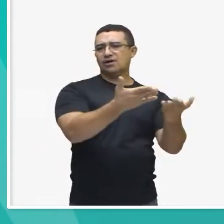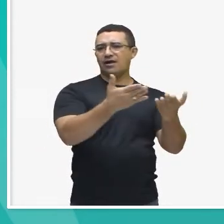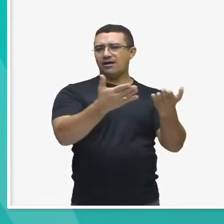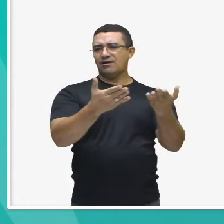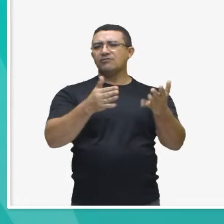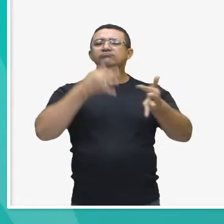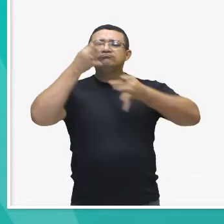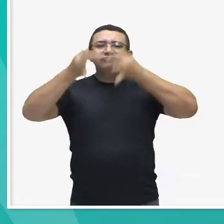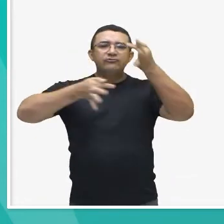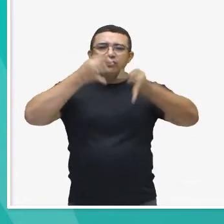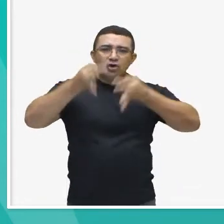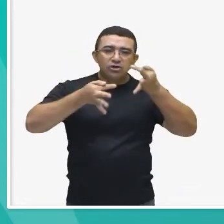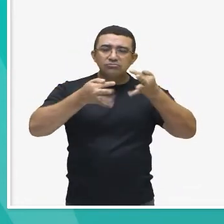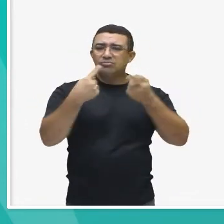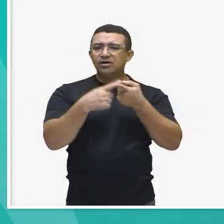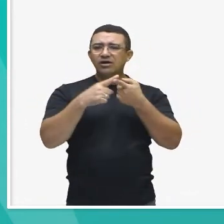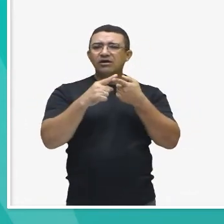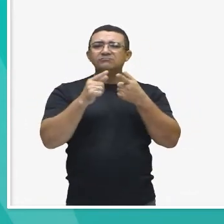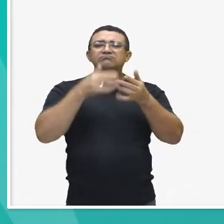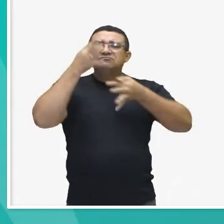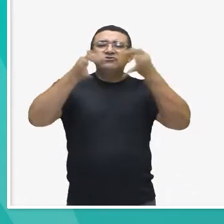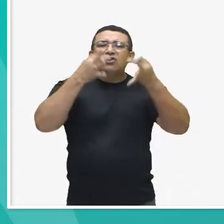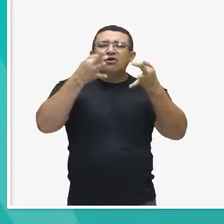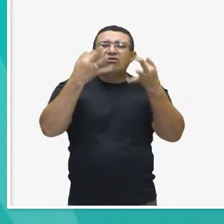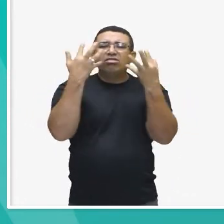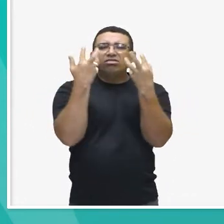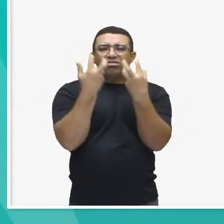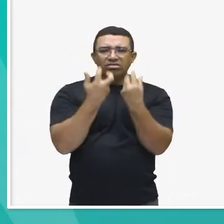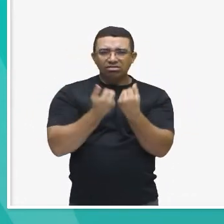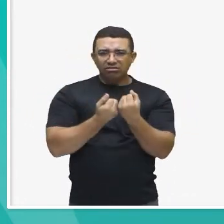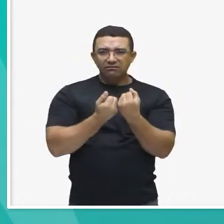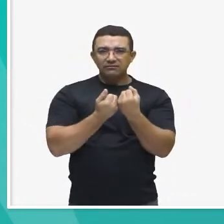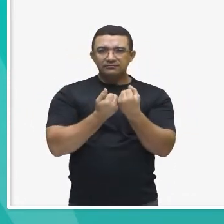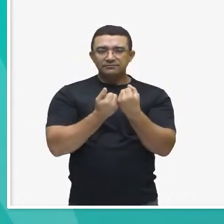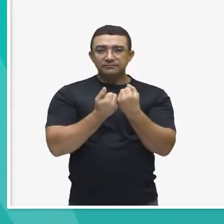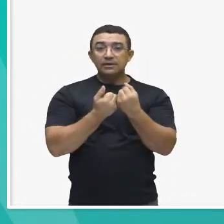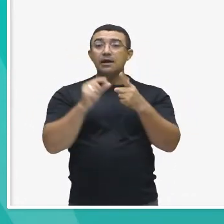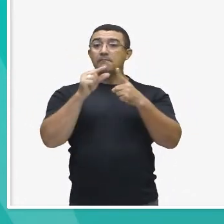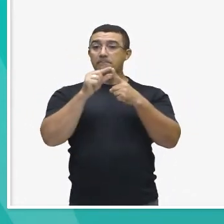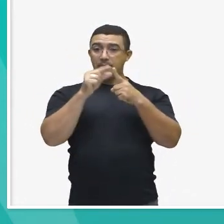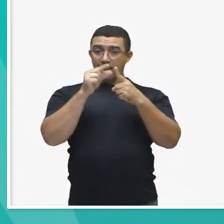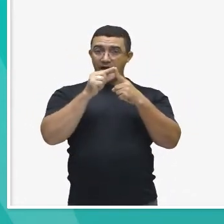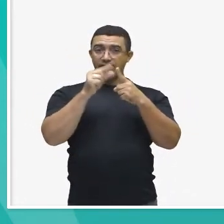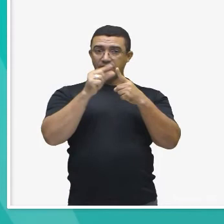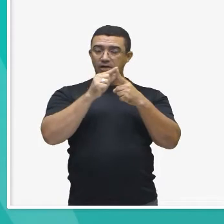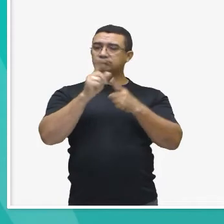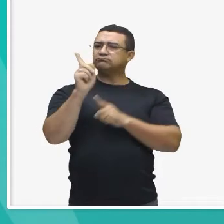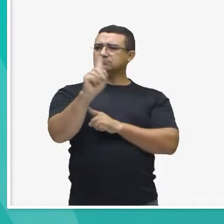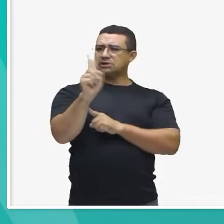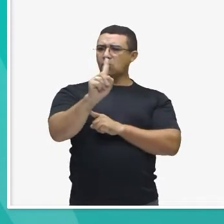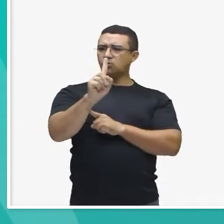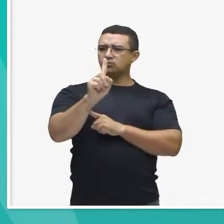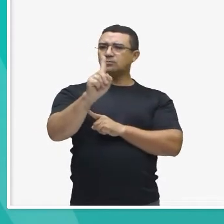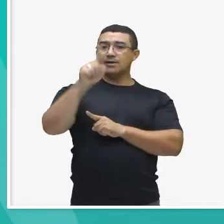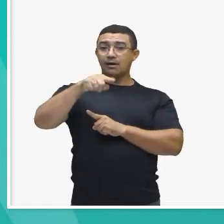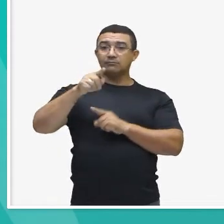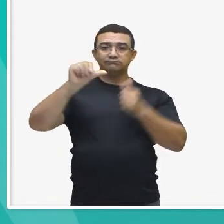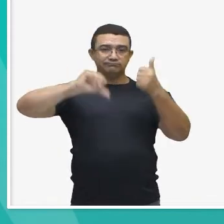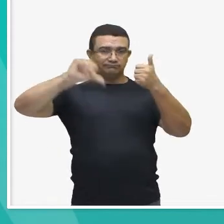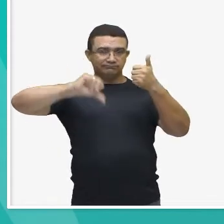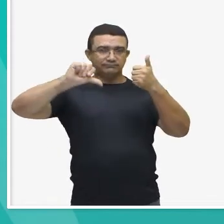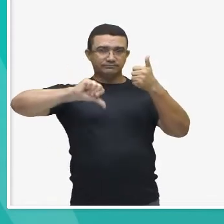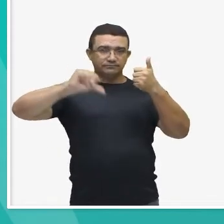te darei, elas murcharam. Então, veja ali, né? A palavra atrativa qual é aí? O não. É uma